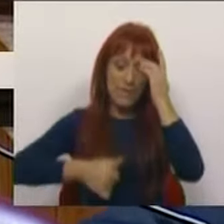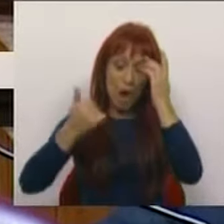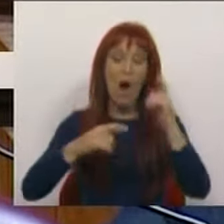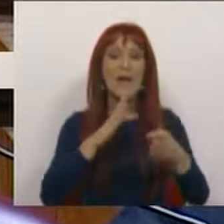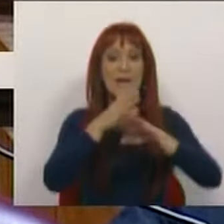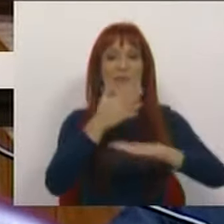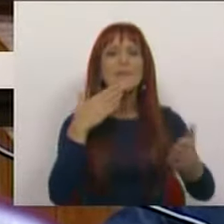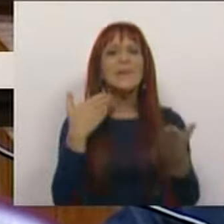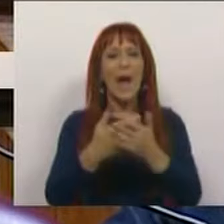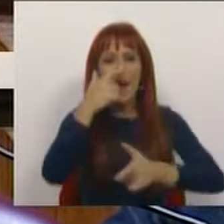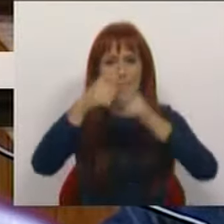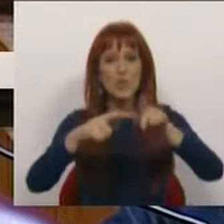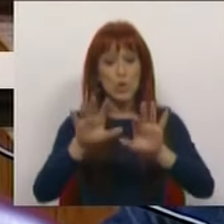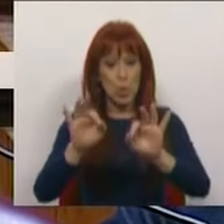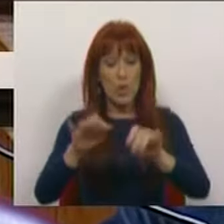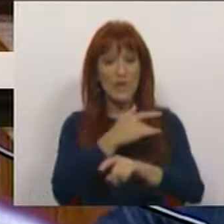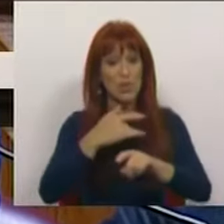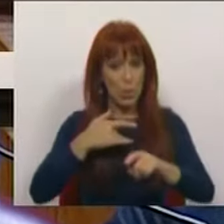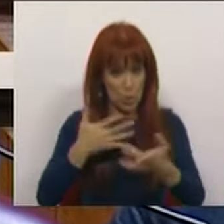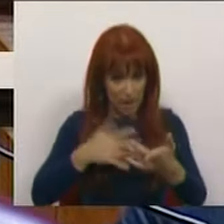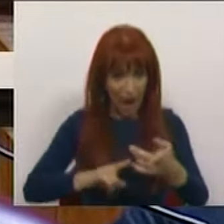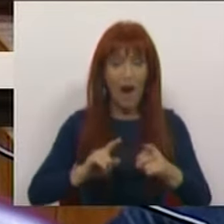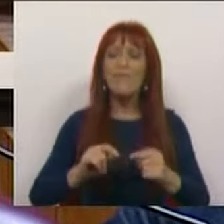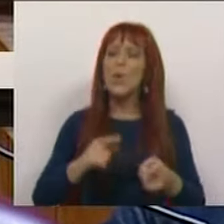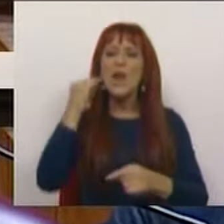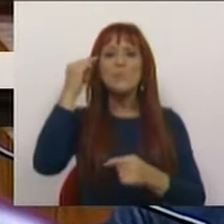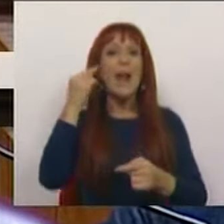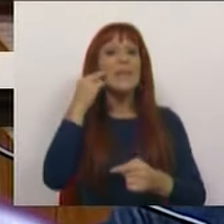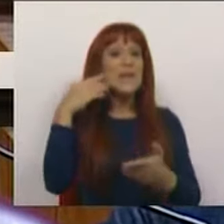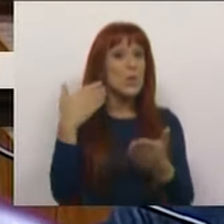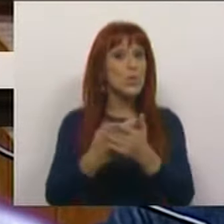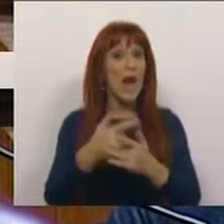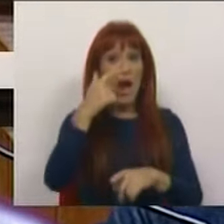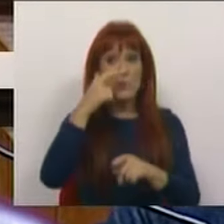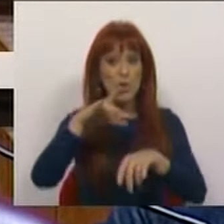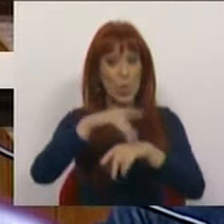a acessibilidade dos utentes aos cuidados de saúde e dar especial atenção